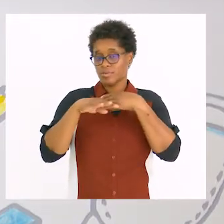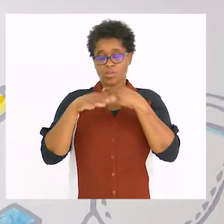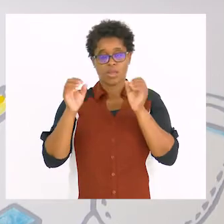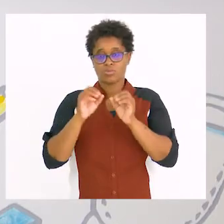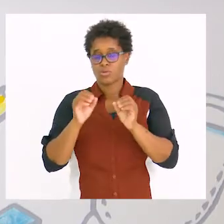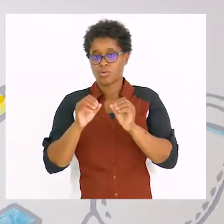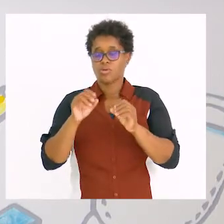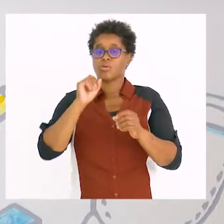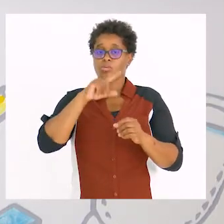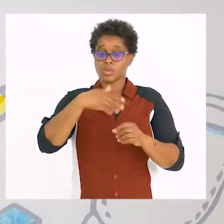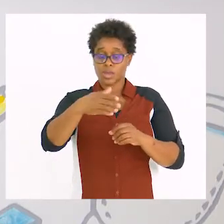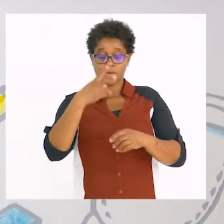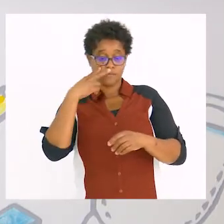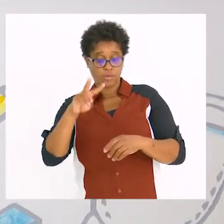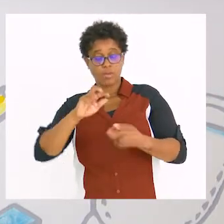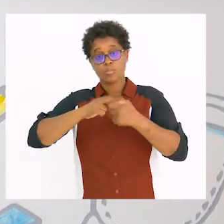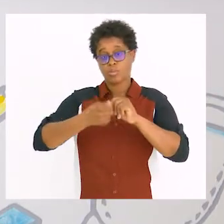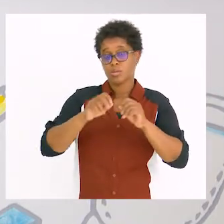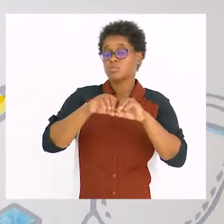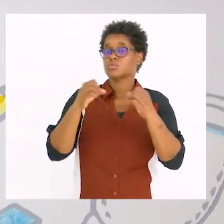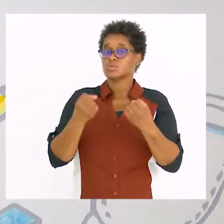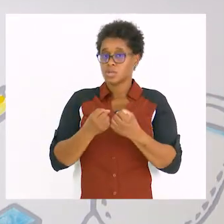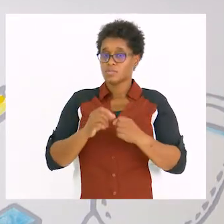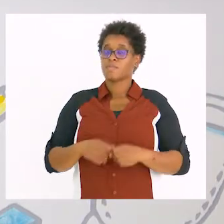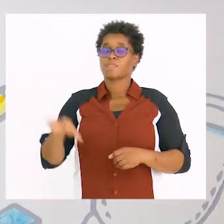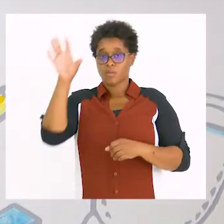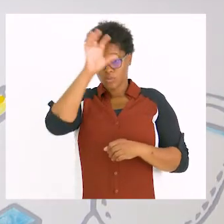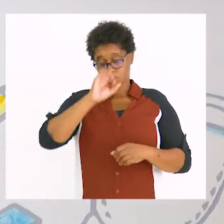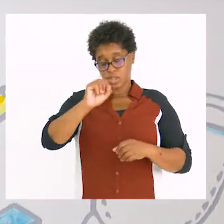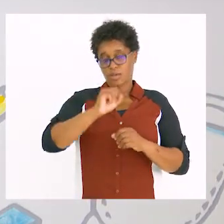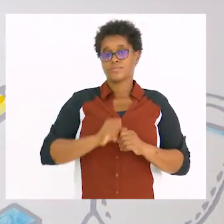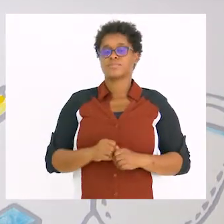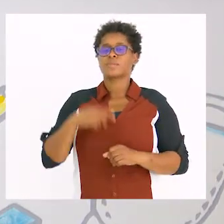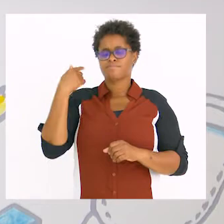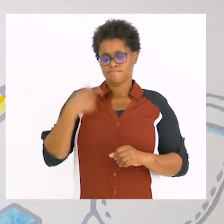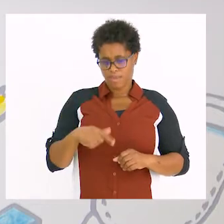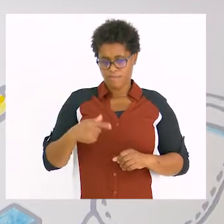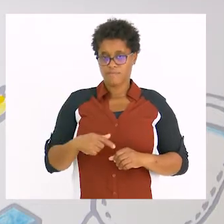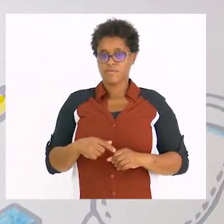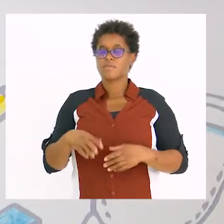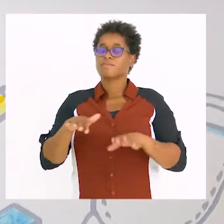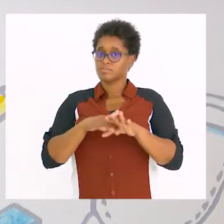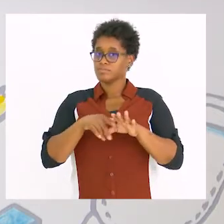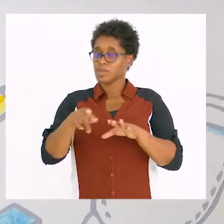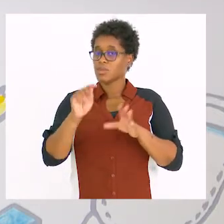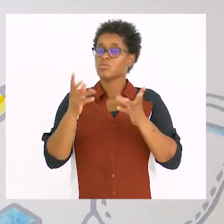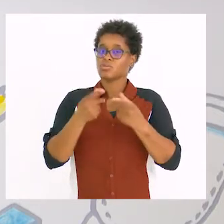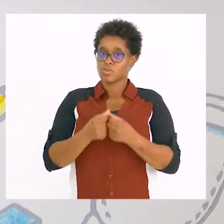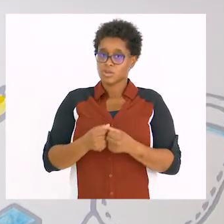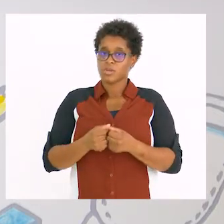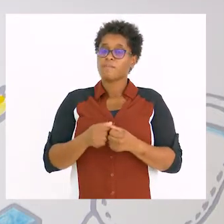desigualdade, poderá haver conflitos sociais e o Estado deve intervir na economia